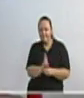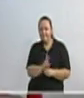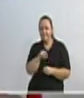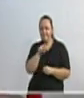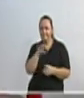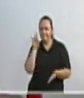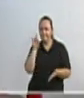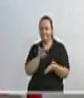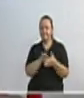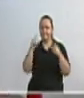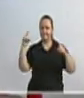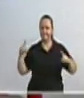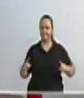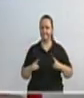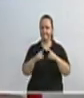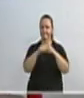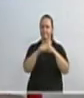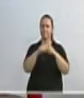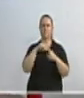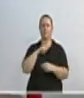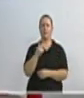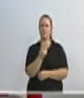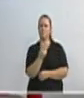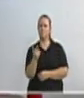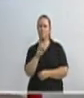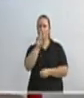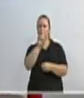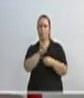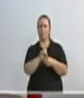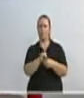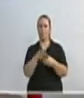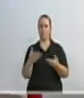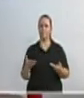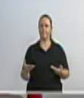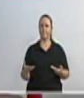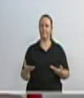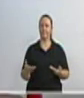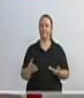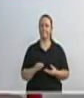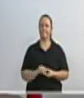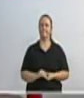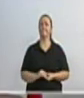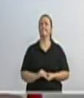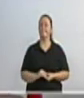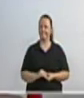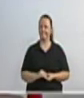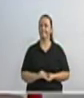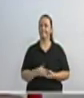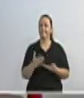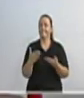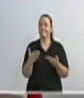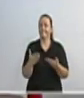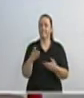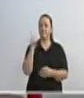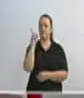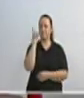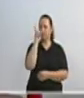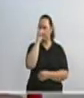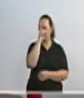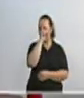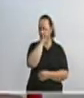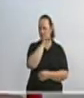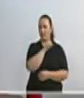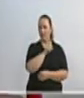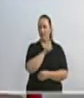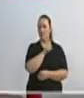implementação desse equipamento, ele é de 2 proprietários. E existe, então, a dificuldade por parte da parte